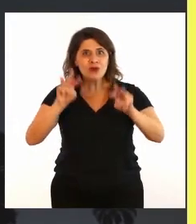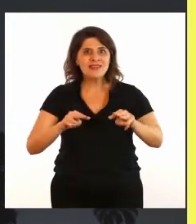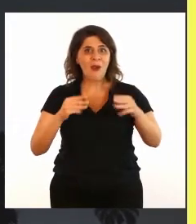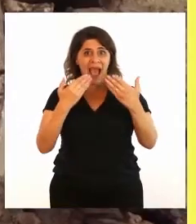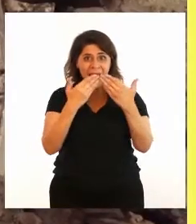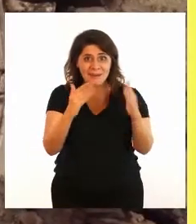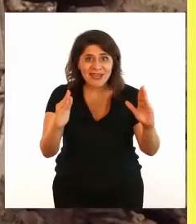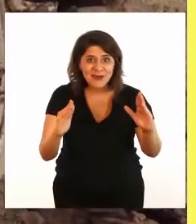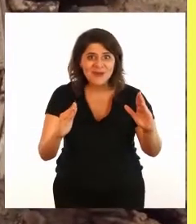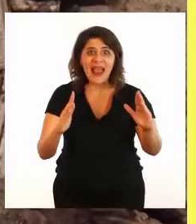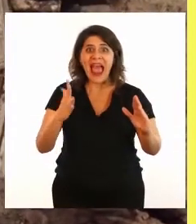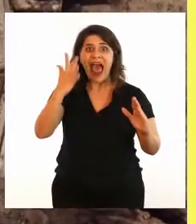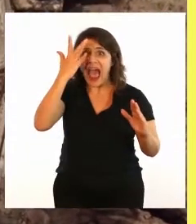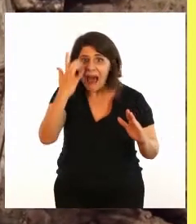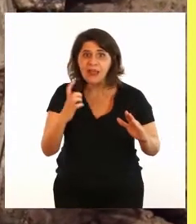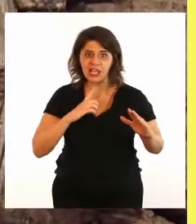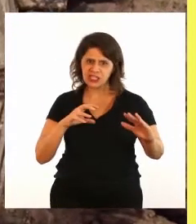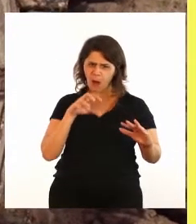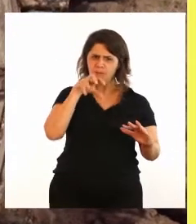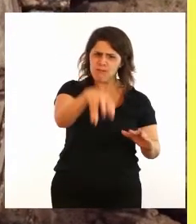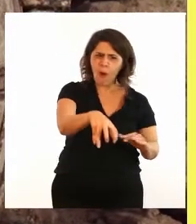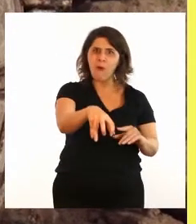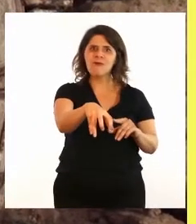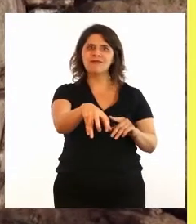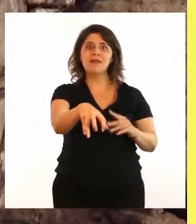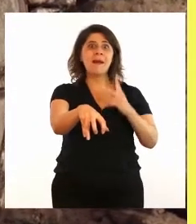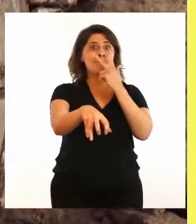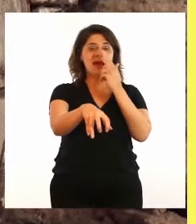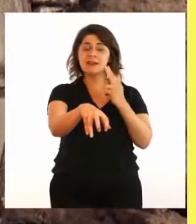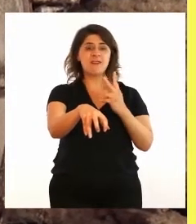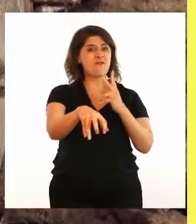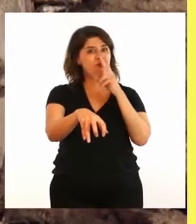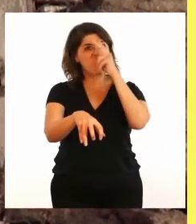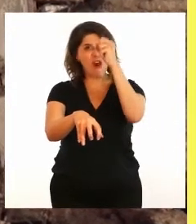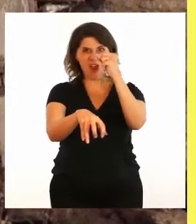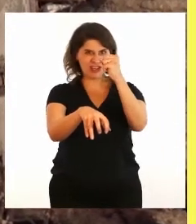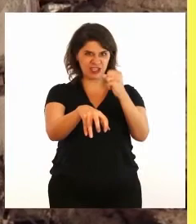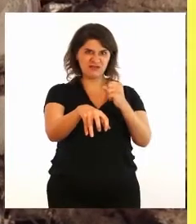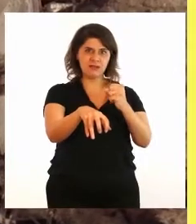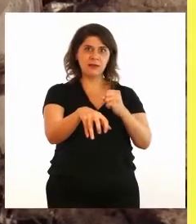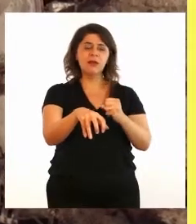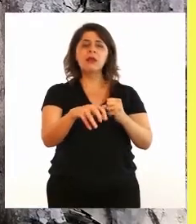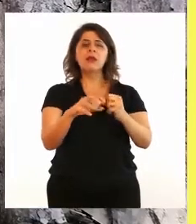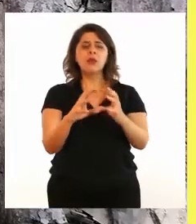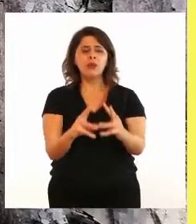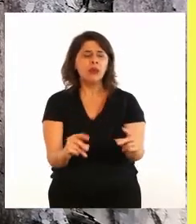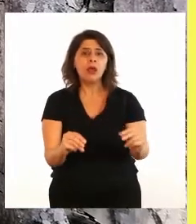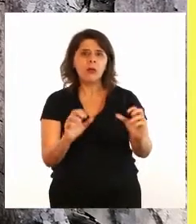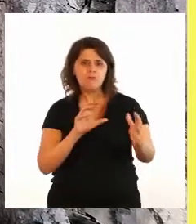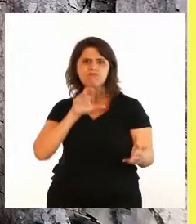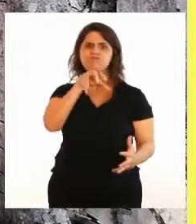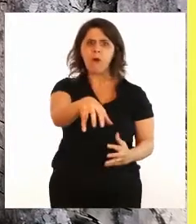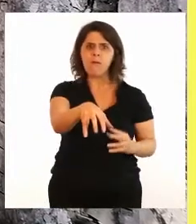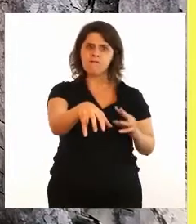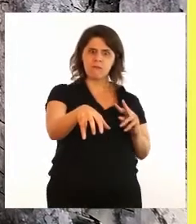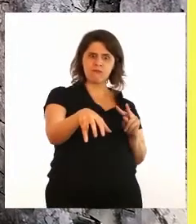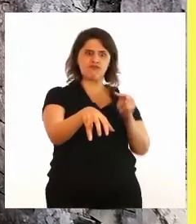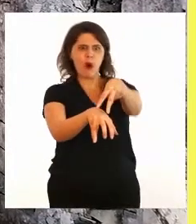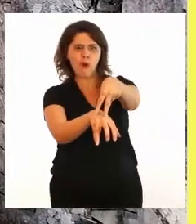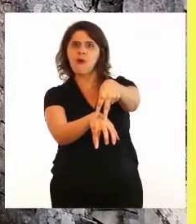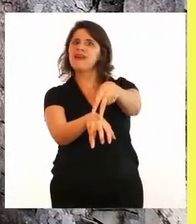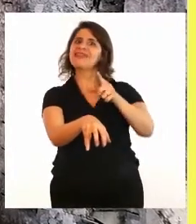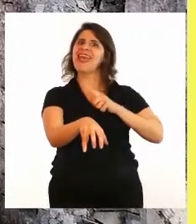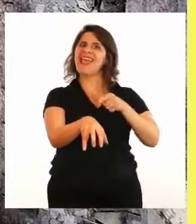Eu falo assim, era imponente como uma fênix que ressurgiu das cinzas. Então, era.